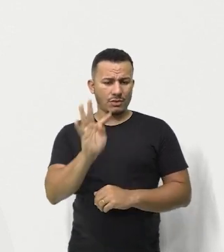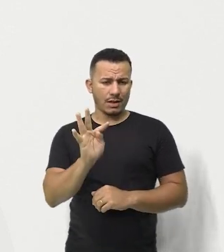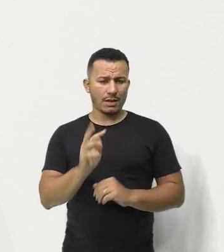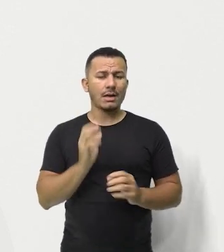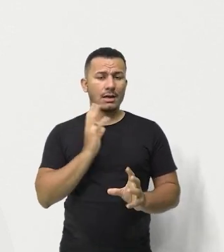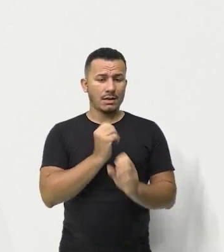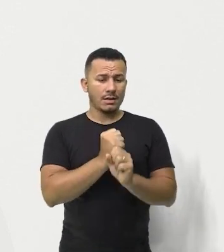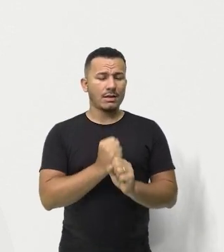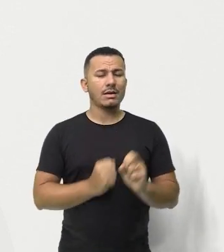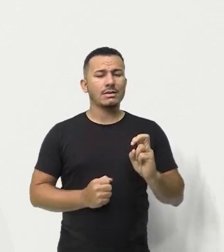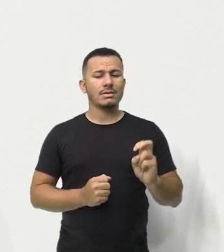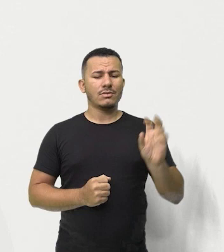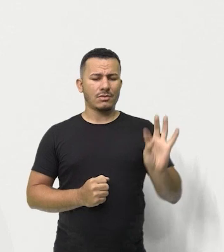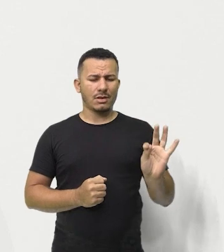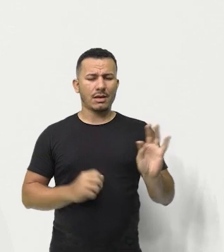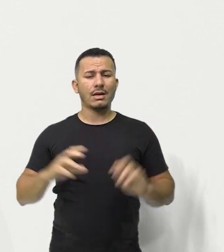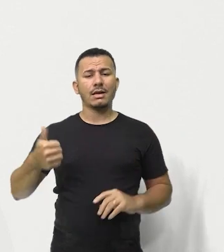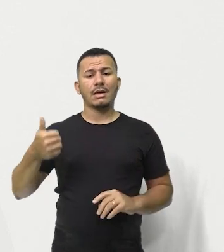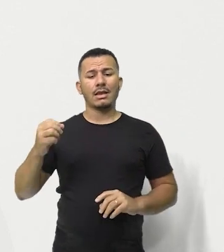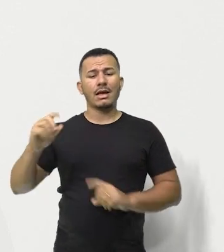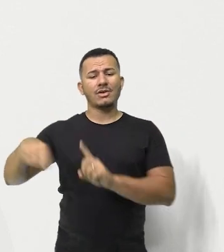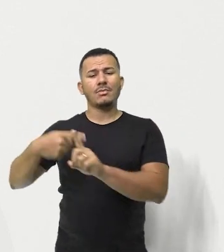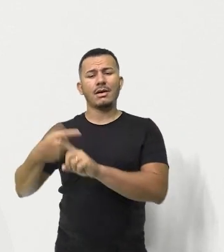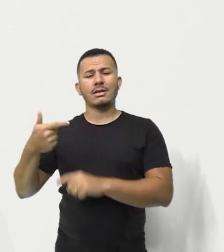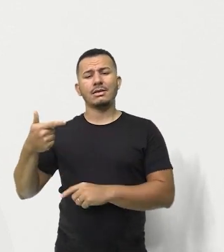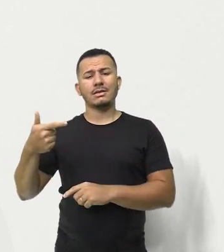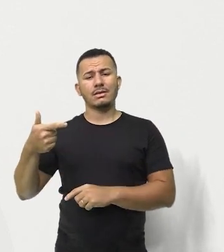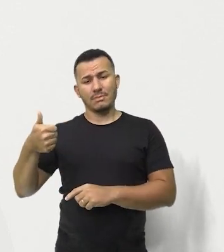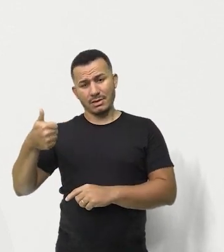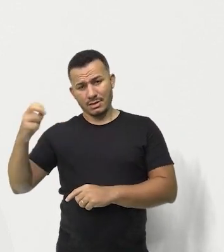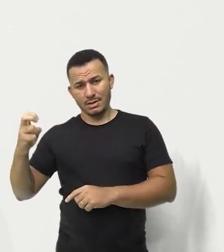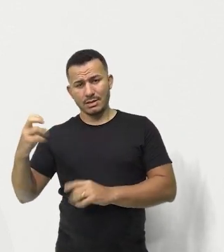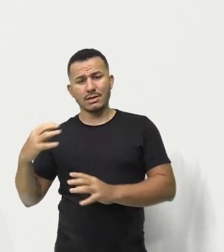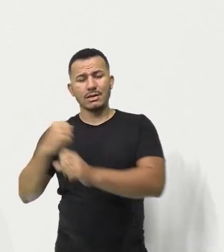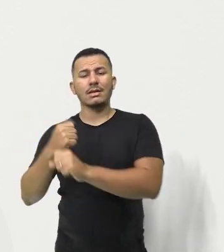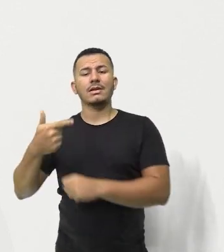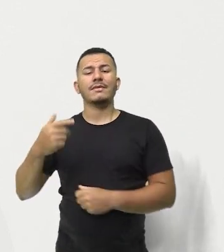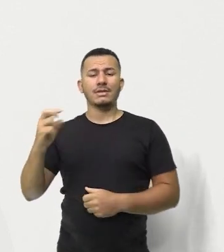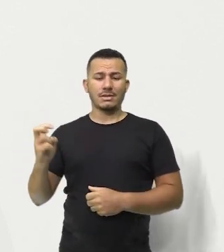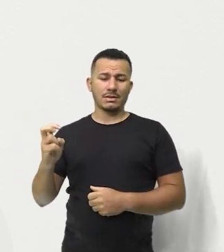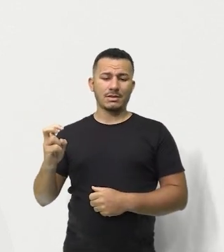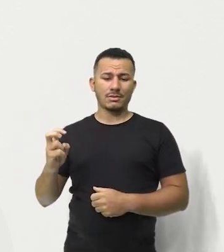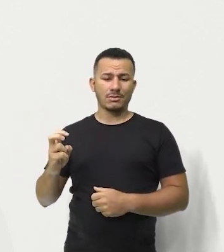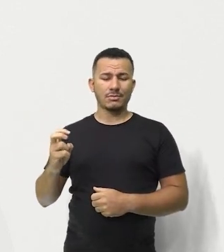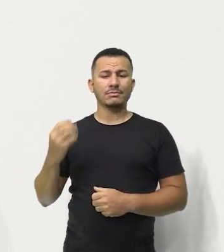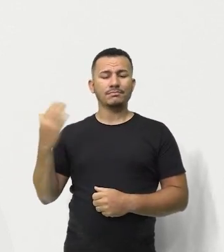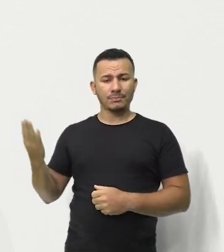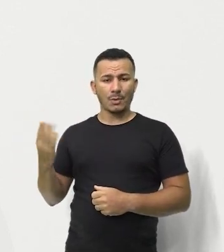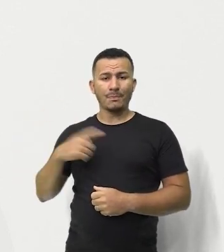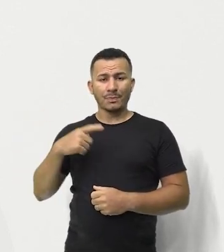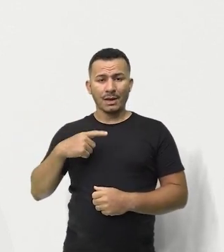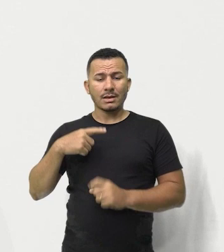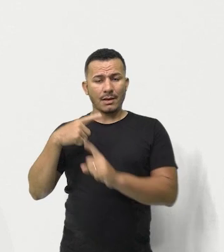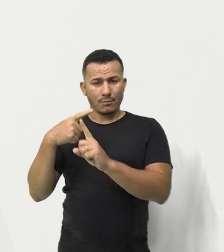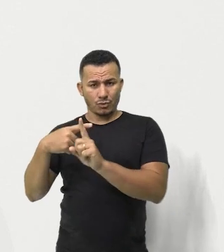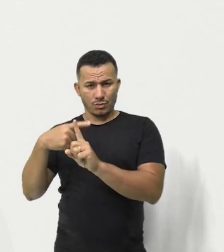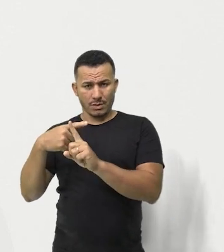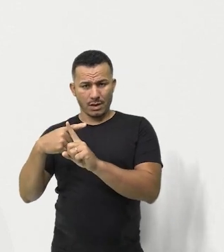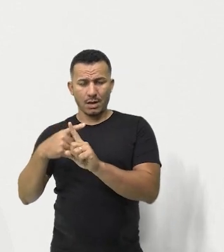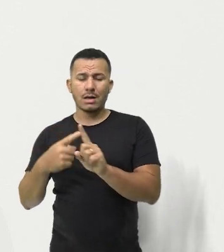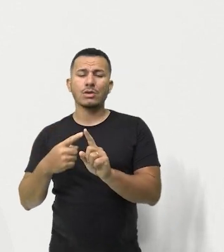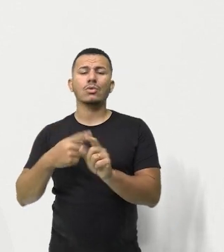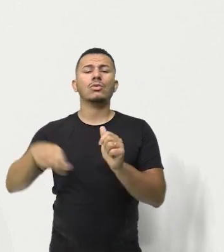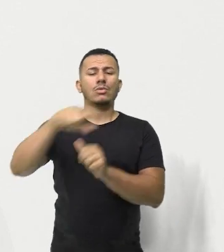otimizado. 7t menos 2t vai dar 5t. 10 com mais 15 vai me